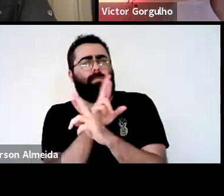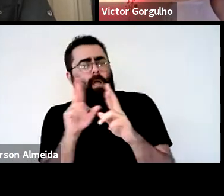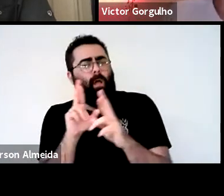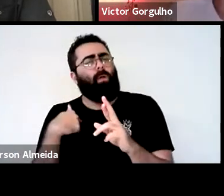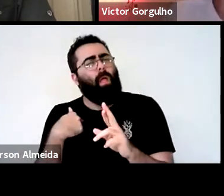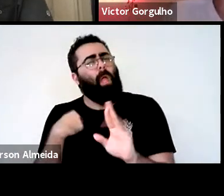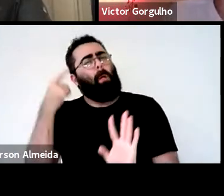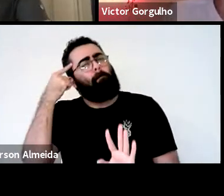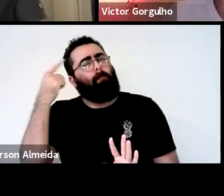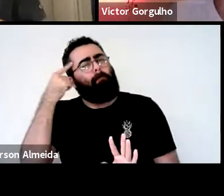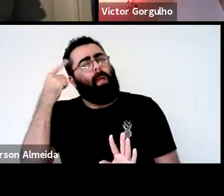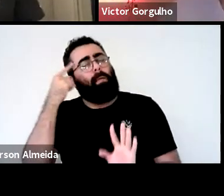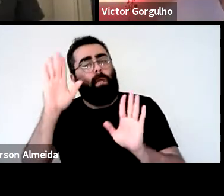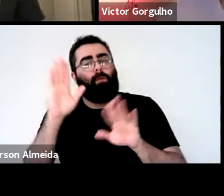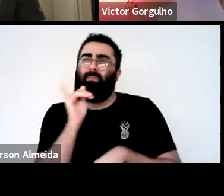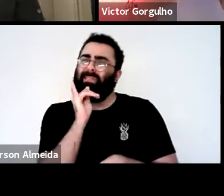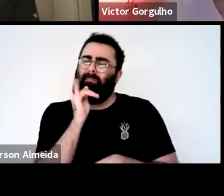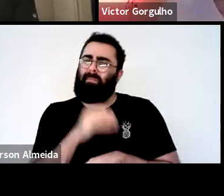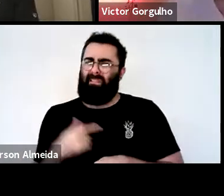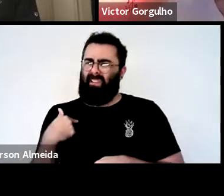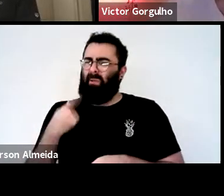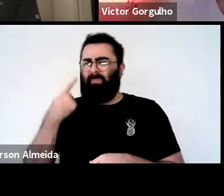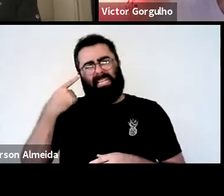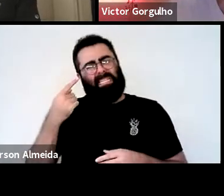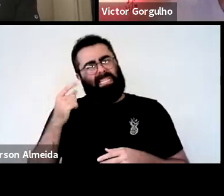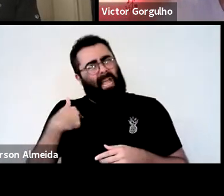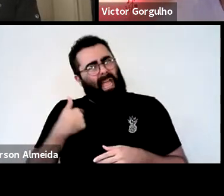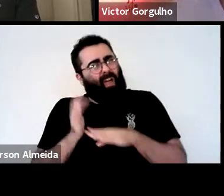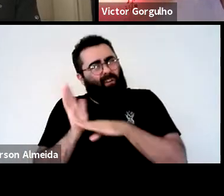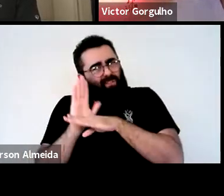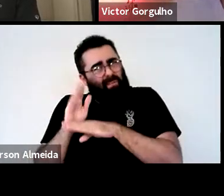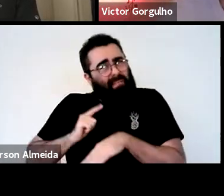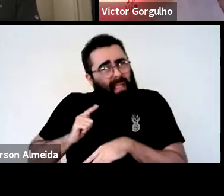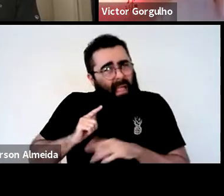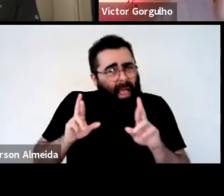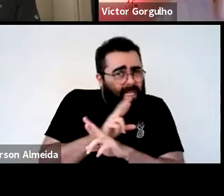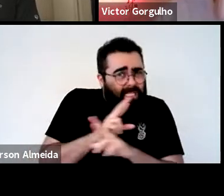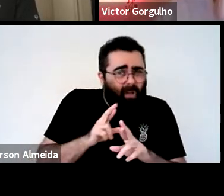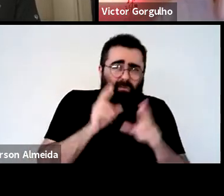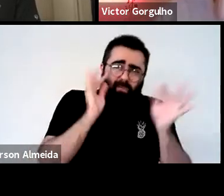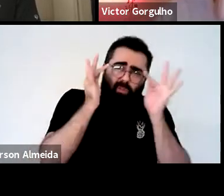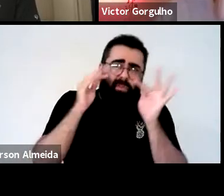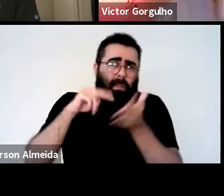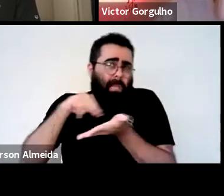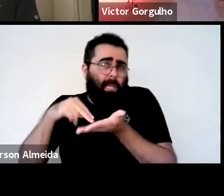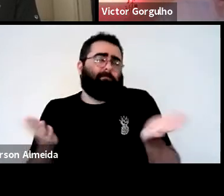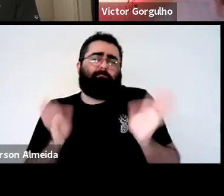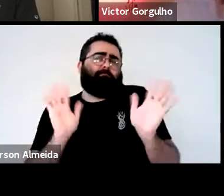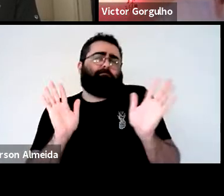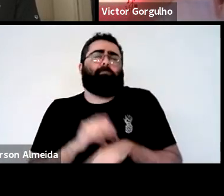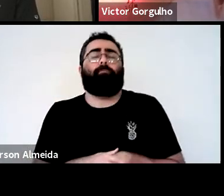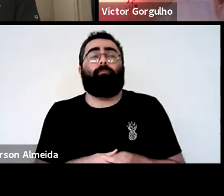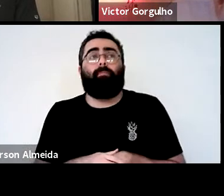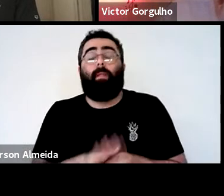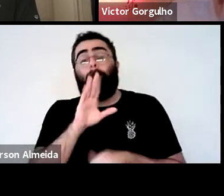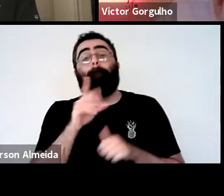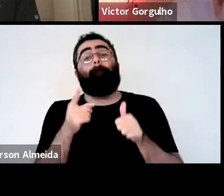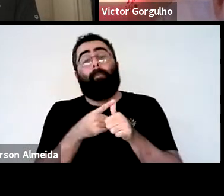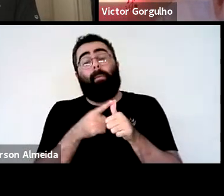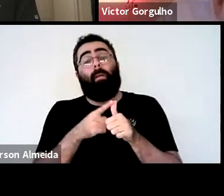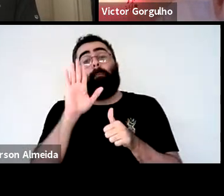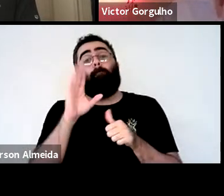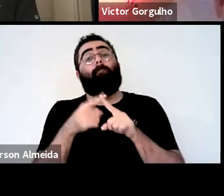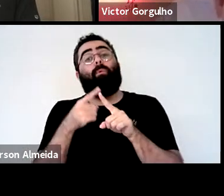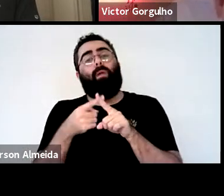Eu falei, nossa, será que a gente tem alguma relação com a filosofia? Uhum. Porque, enfim, estava pensando primeiro porque a minha relação com a